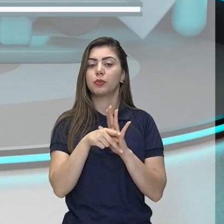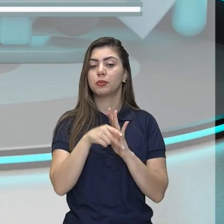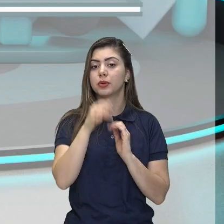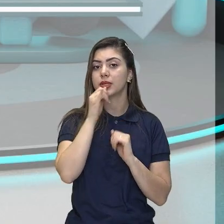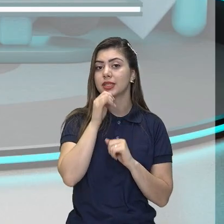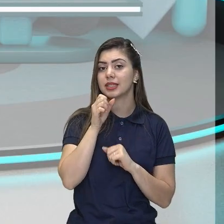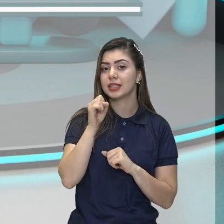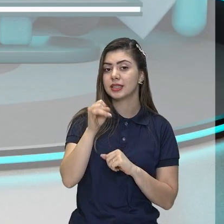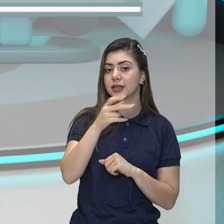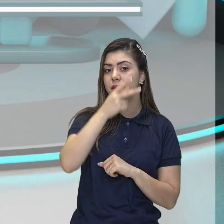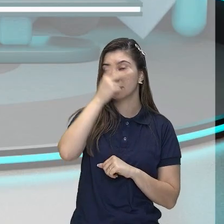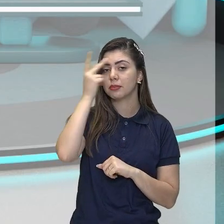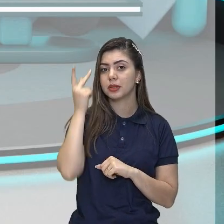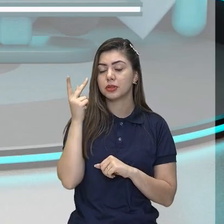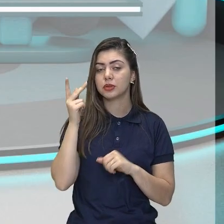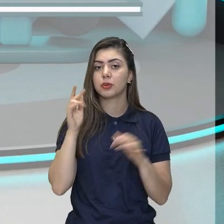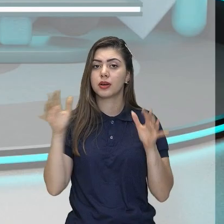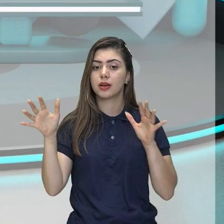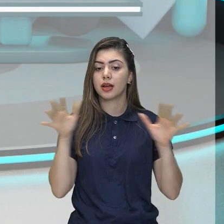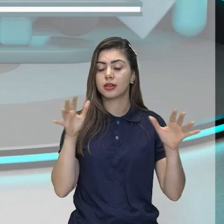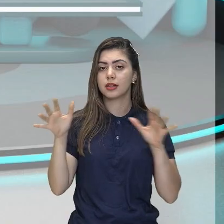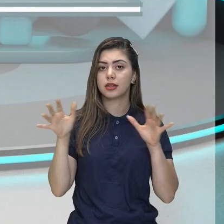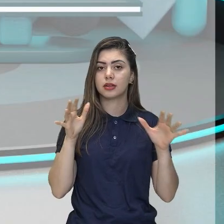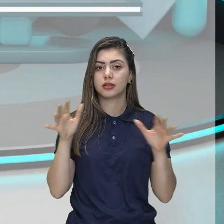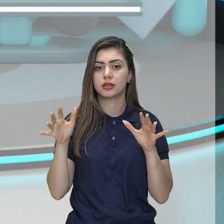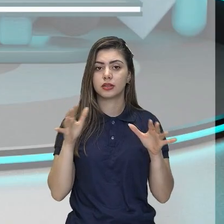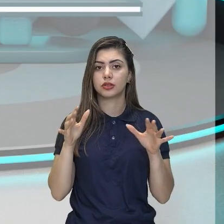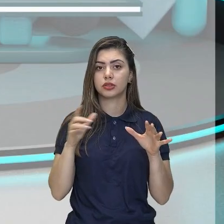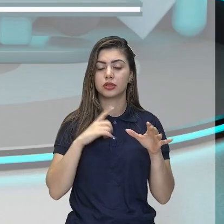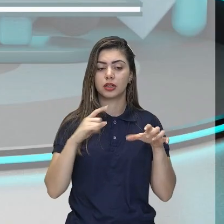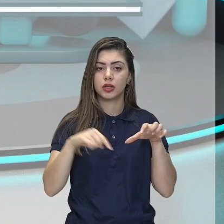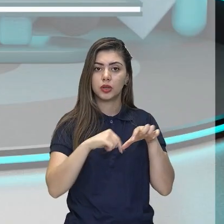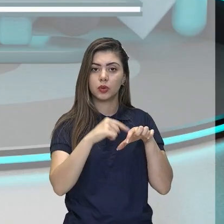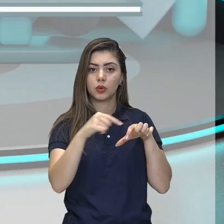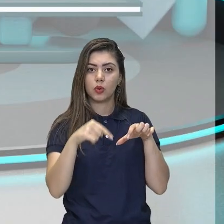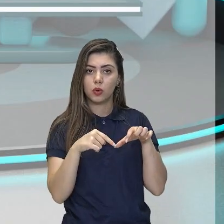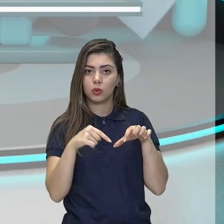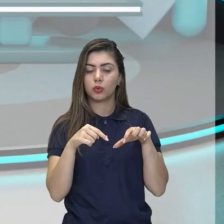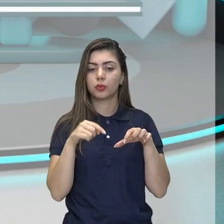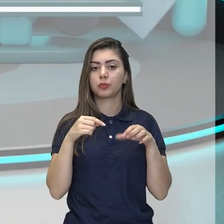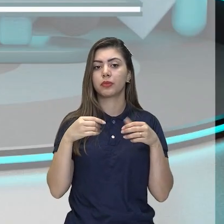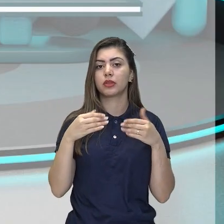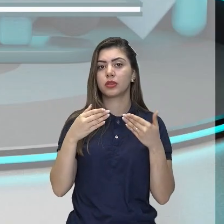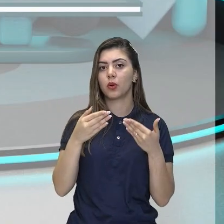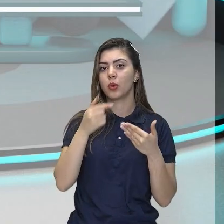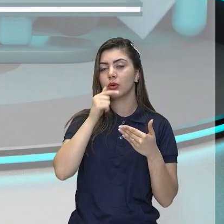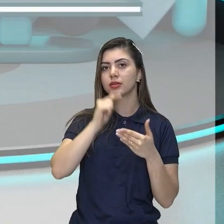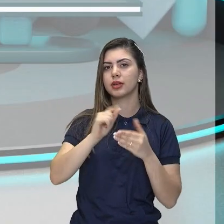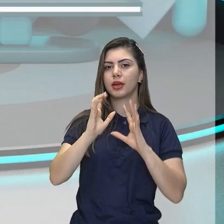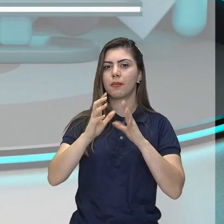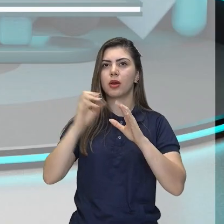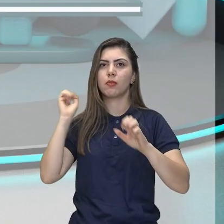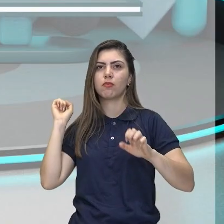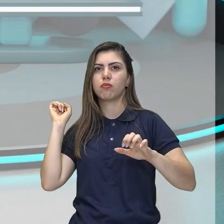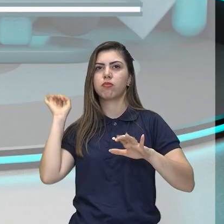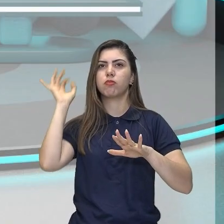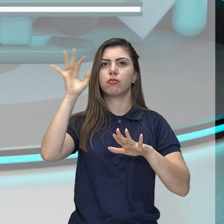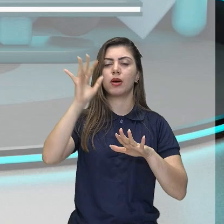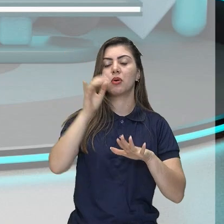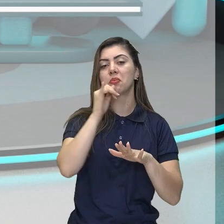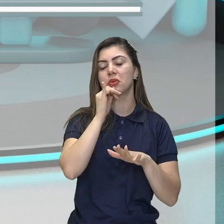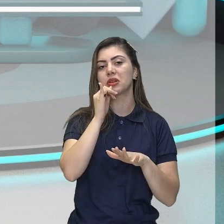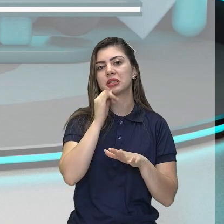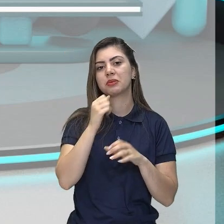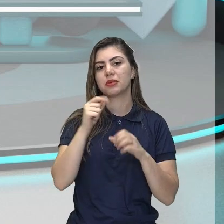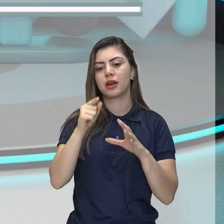cadeirante, atuando como goleiro, fizer um lançamento que resulte diretamente em um gol, ou seja, a bola for